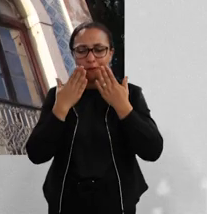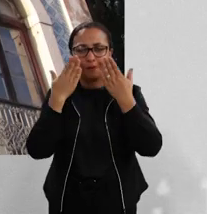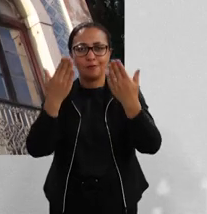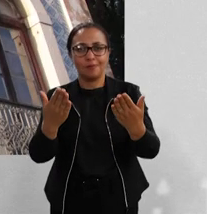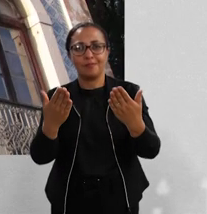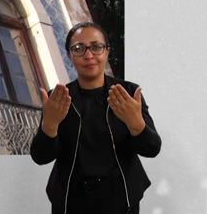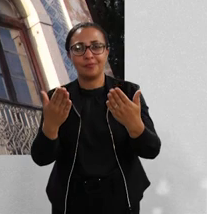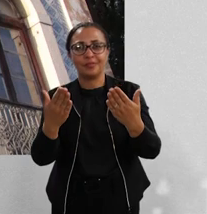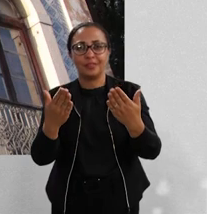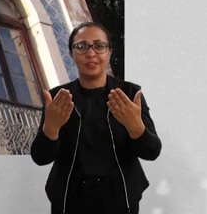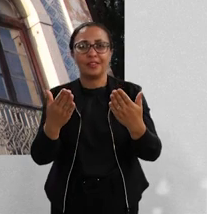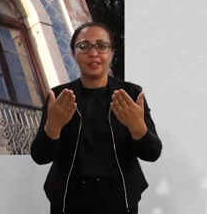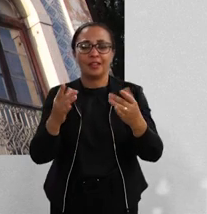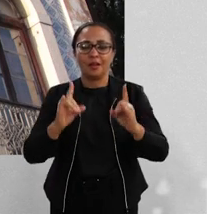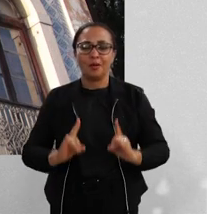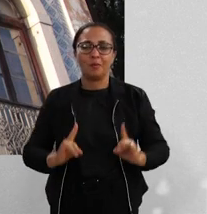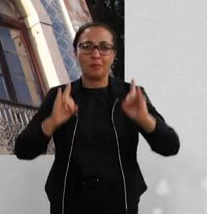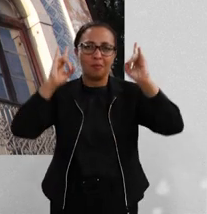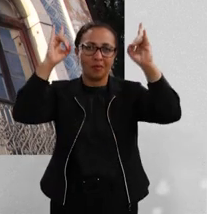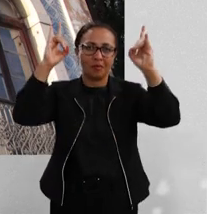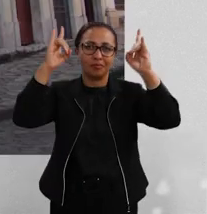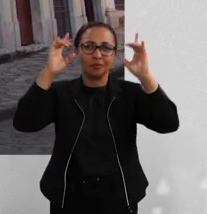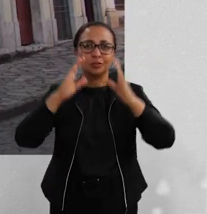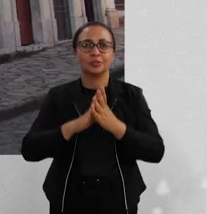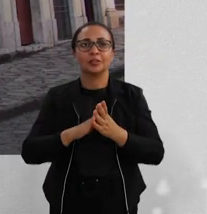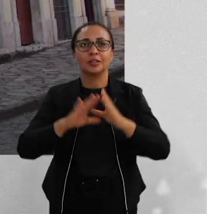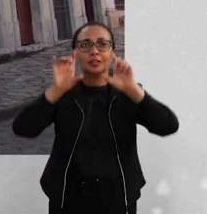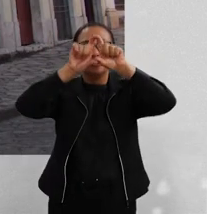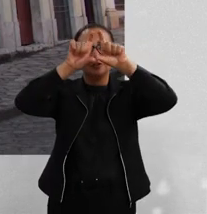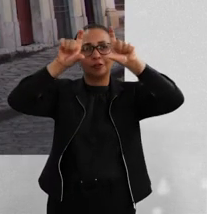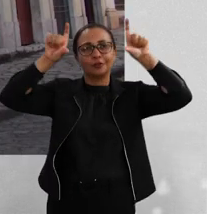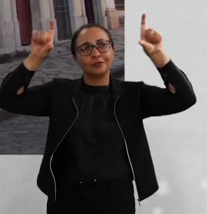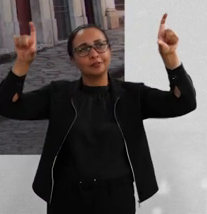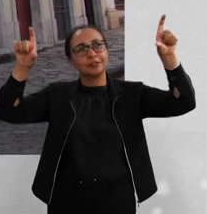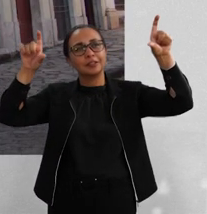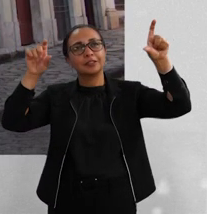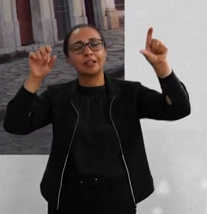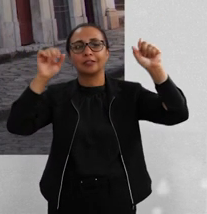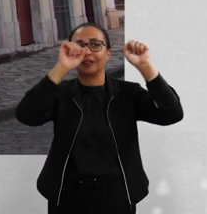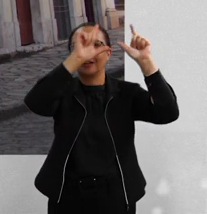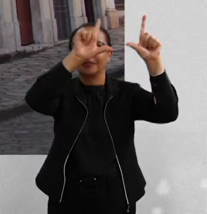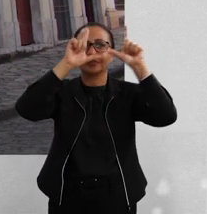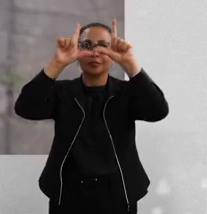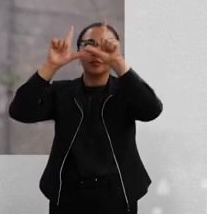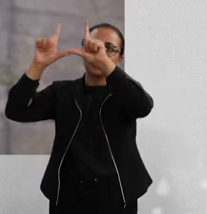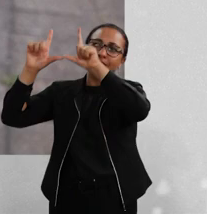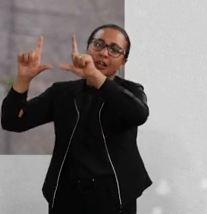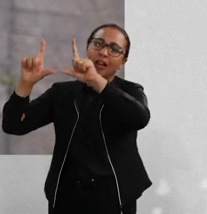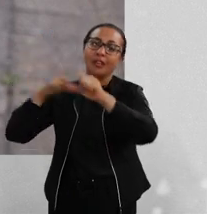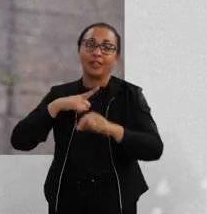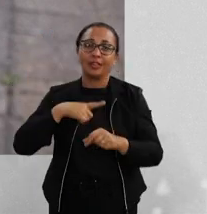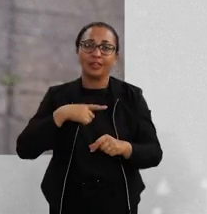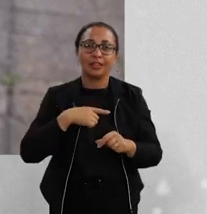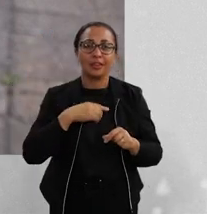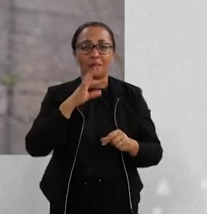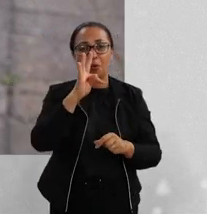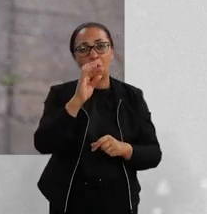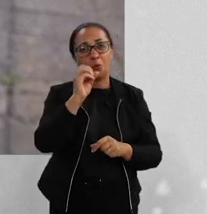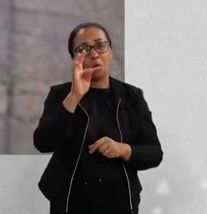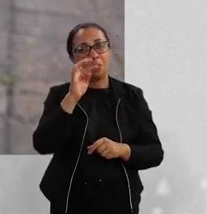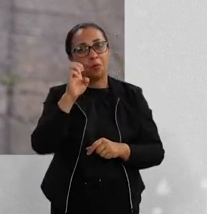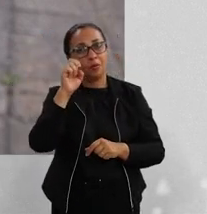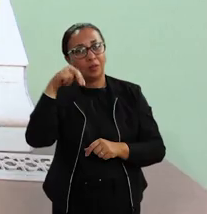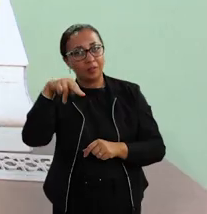em frente a um prédio de fachada azulejar, se você tiver um